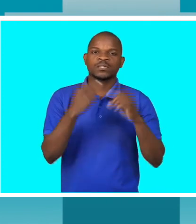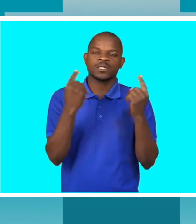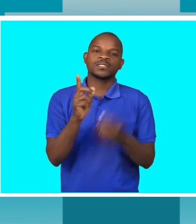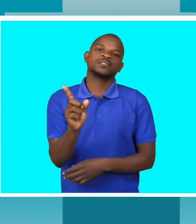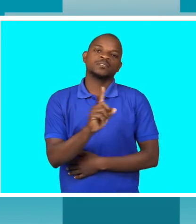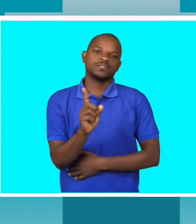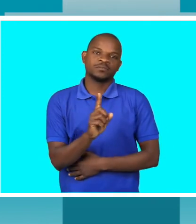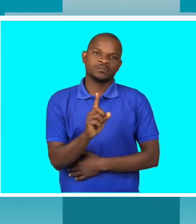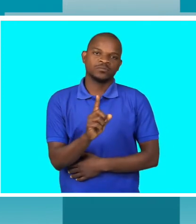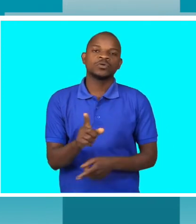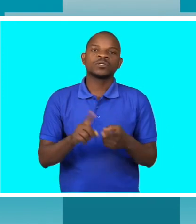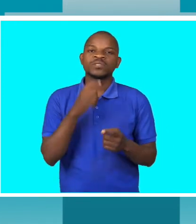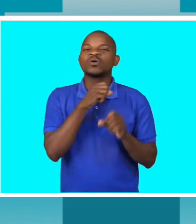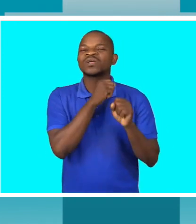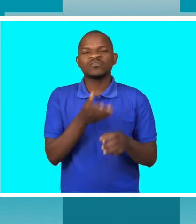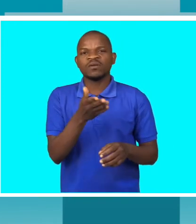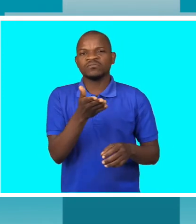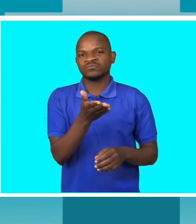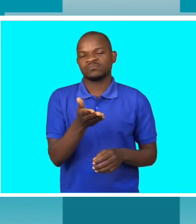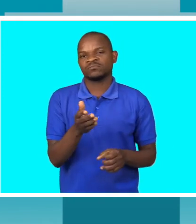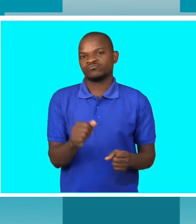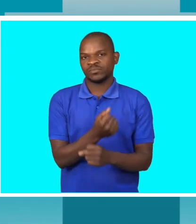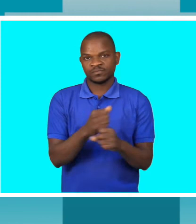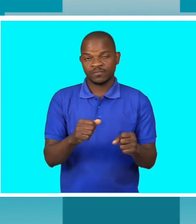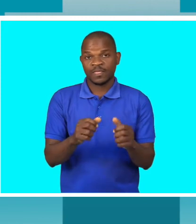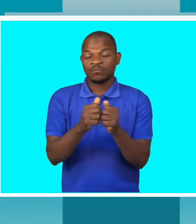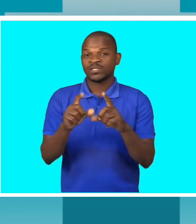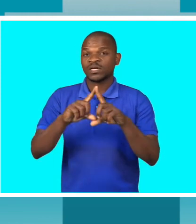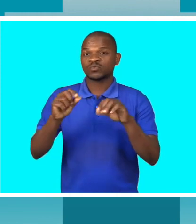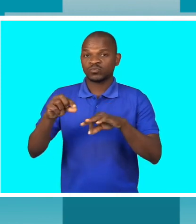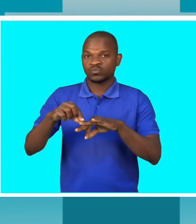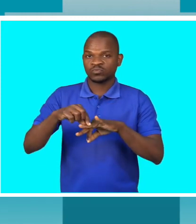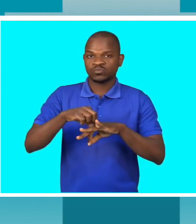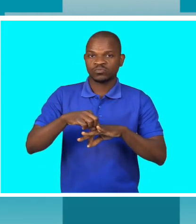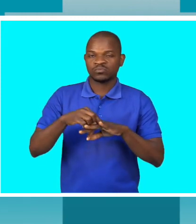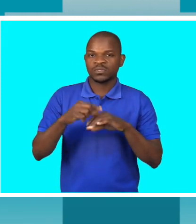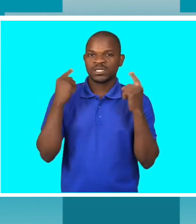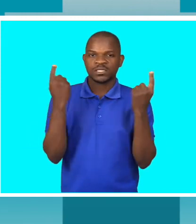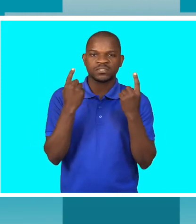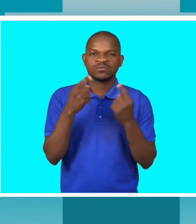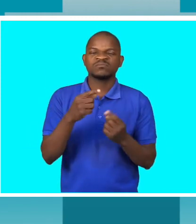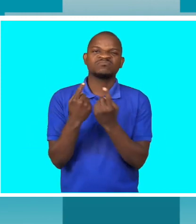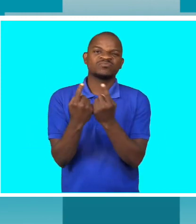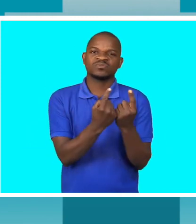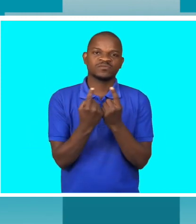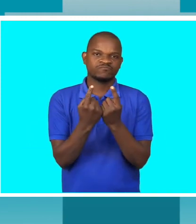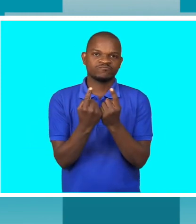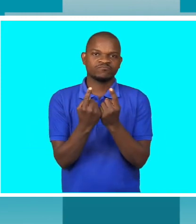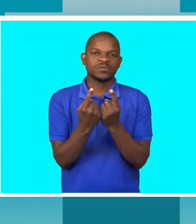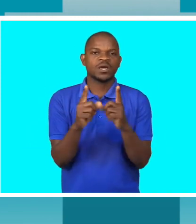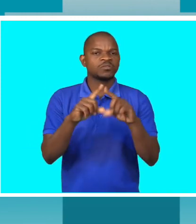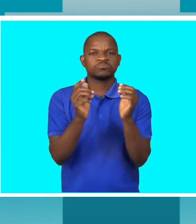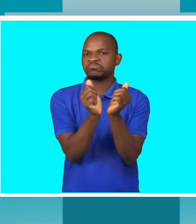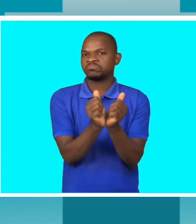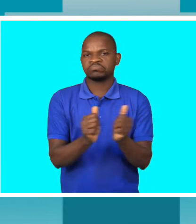E... Que termos legais dessa situação ter uma mãe com deficiência e o marido deixa